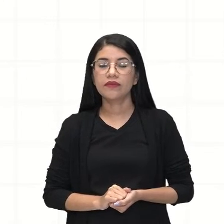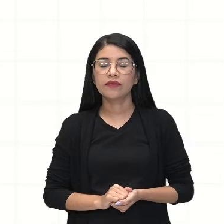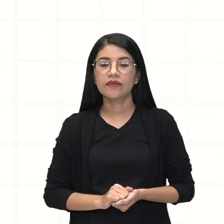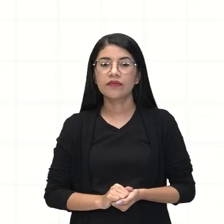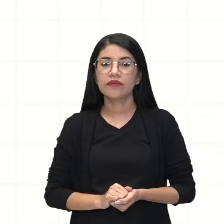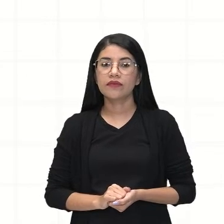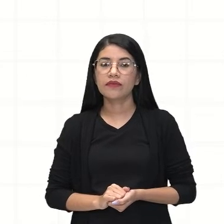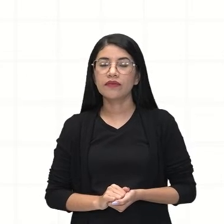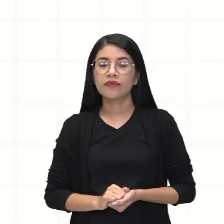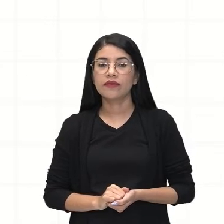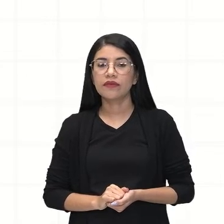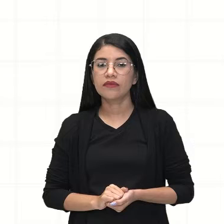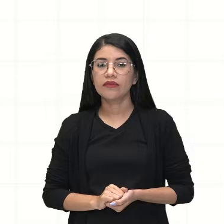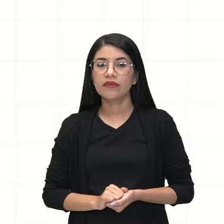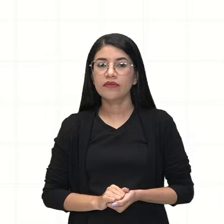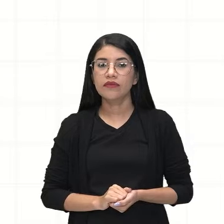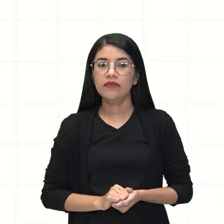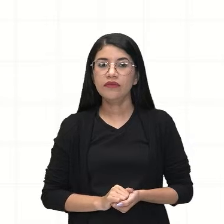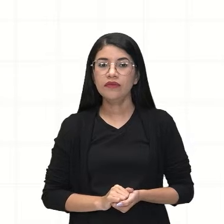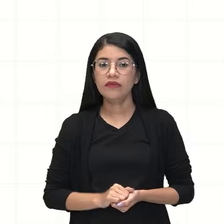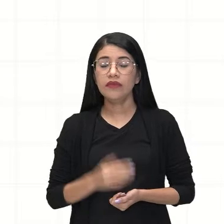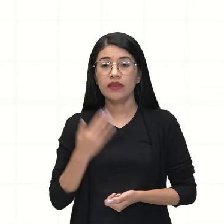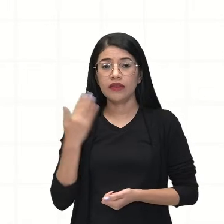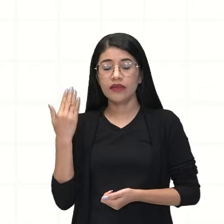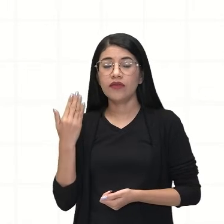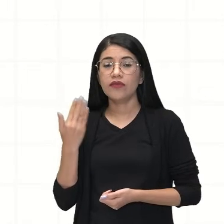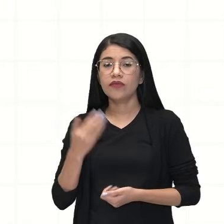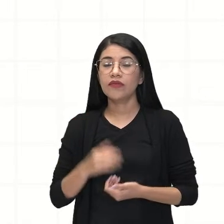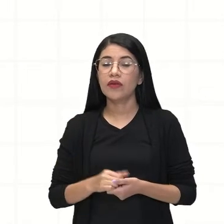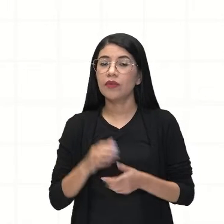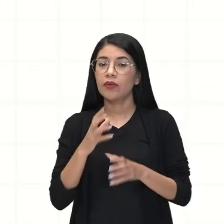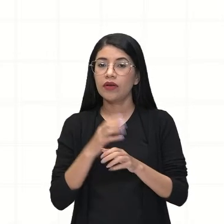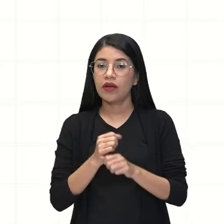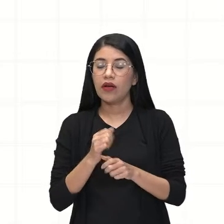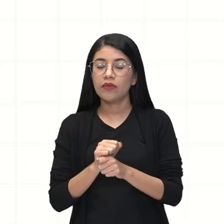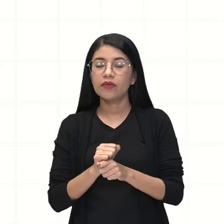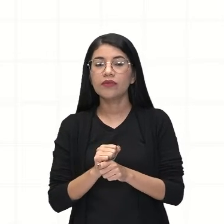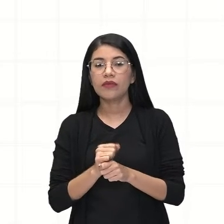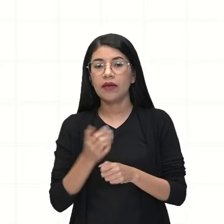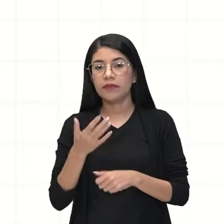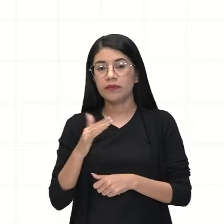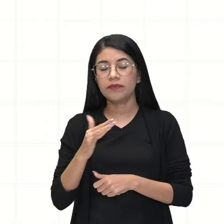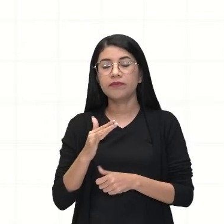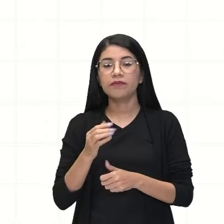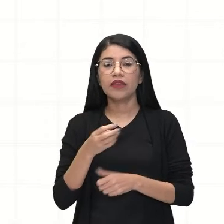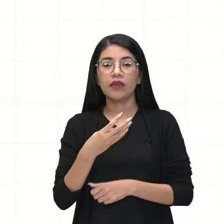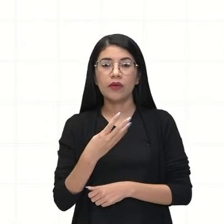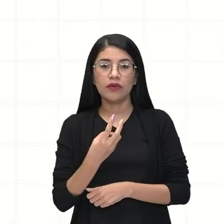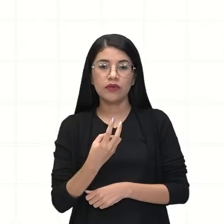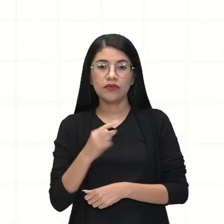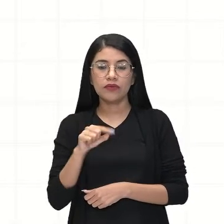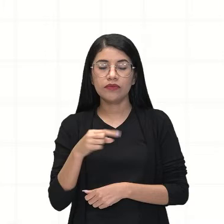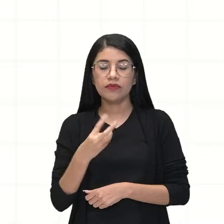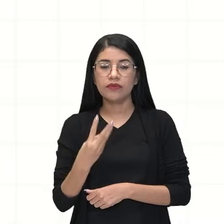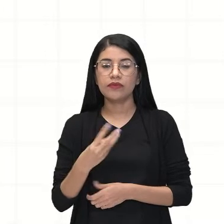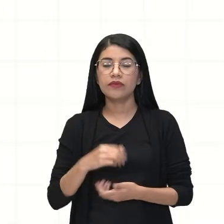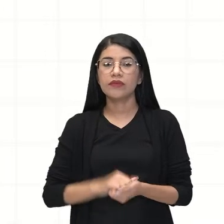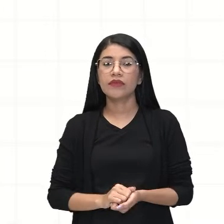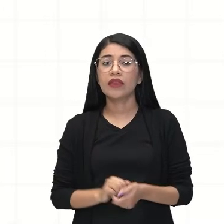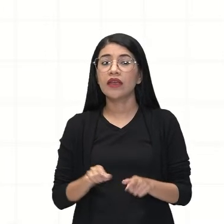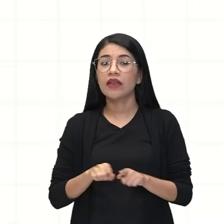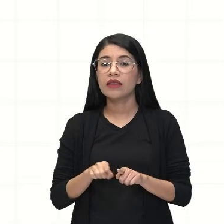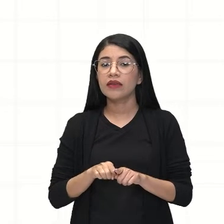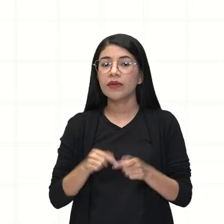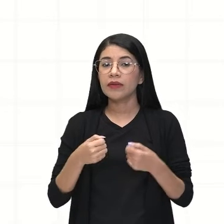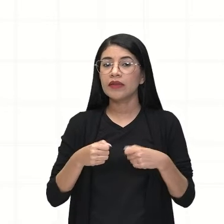nós temos aí essa média calculada, certo? E aí, a gente também queria saber quem